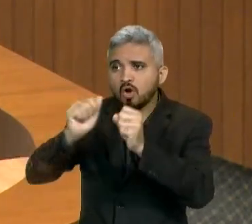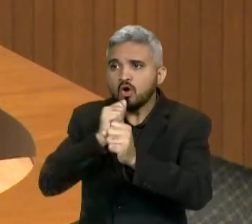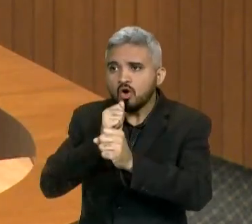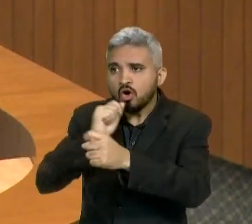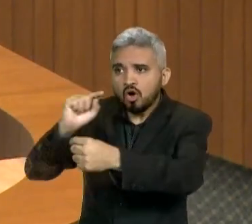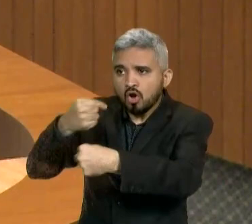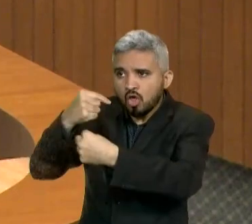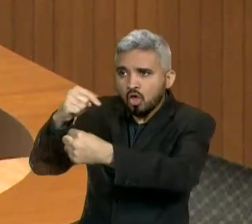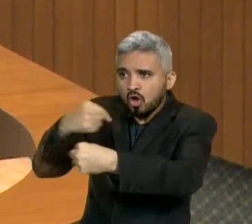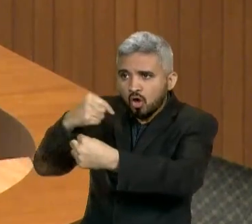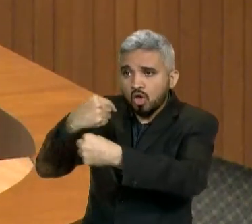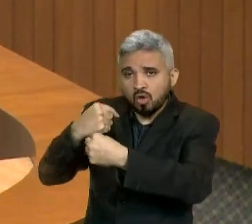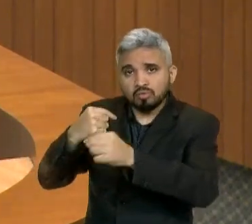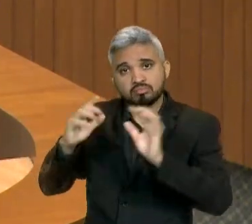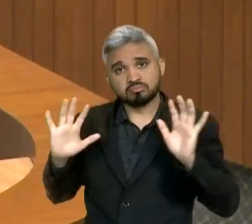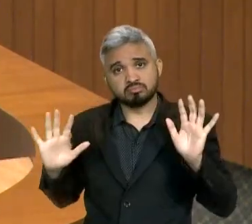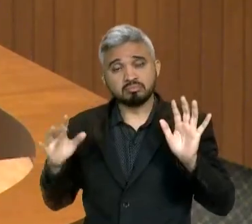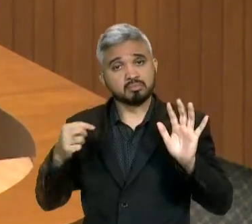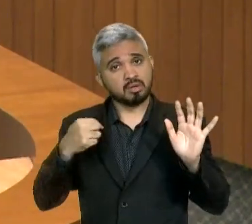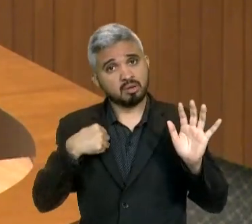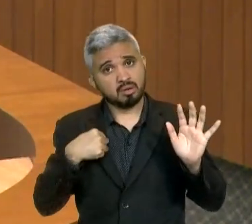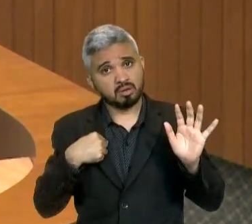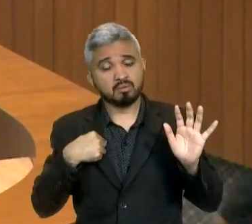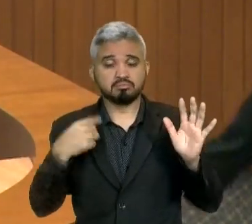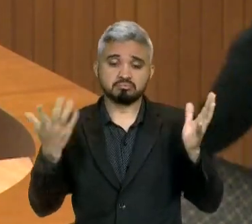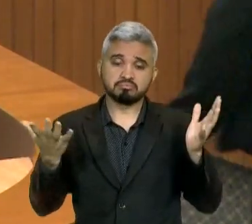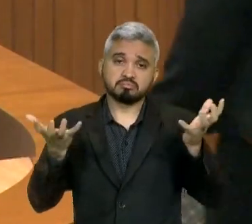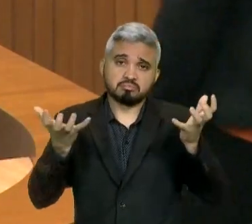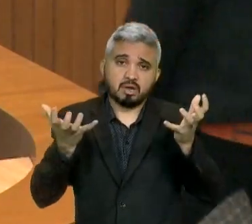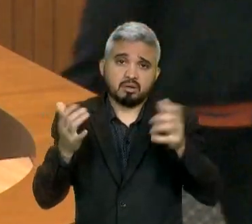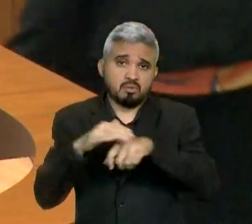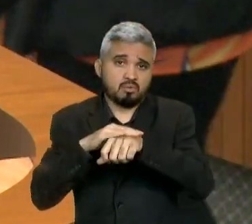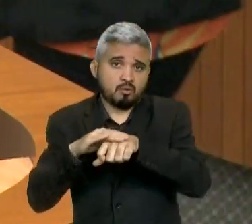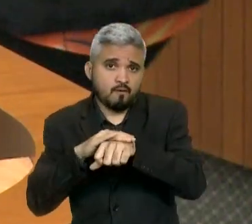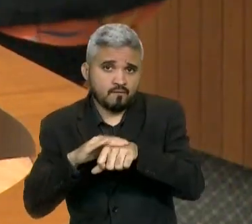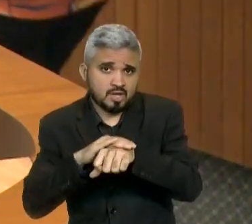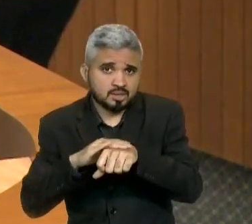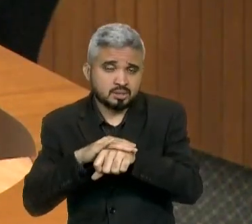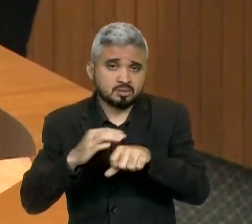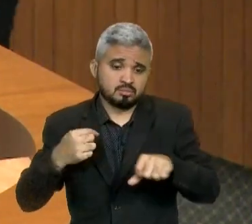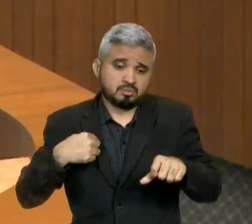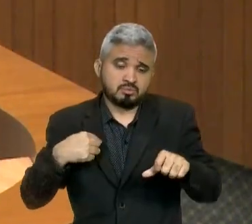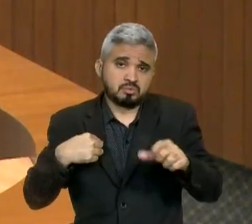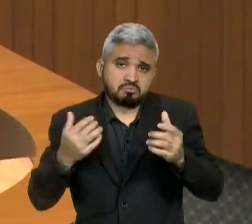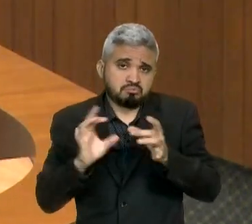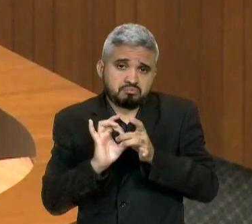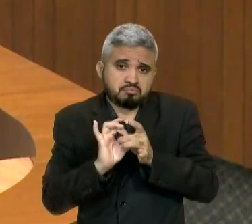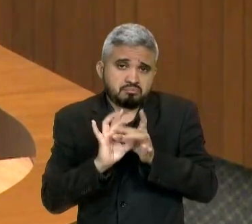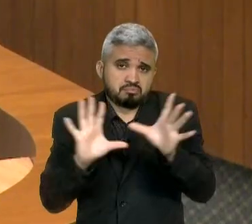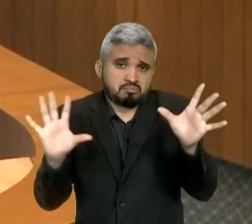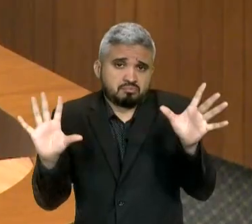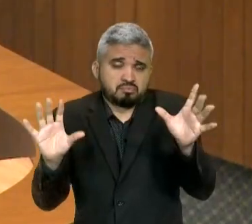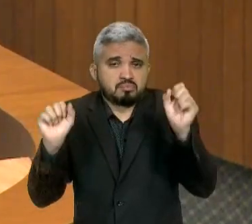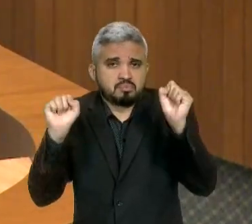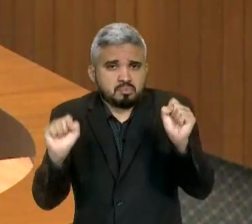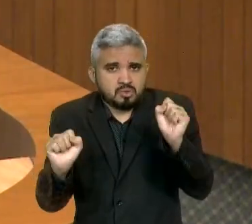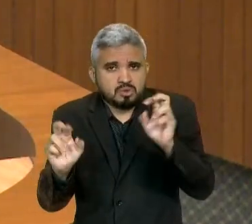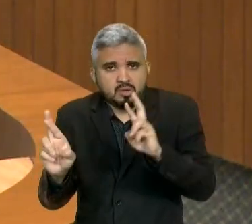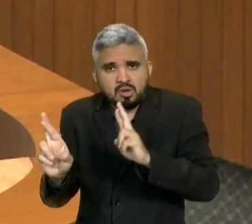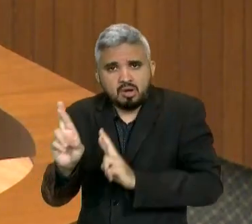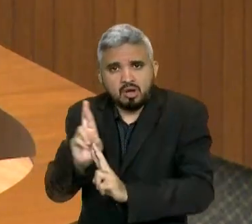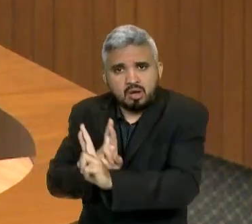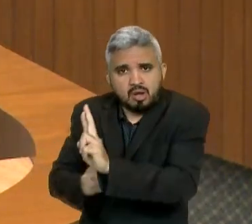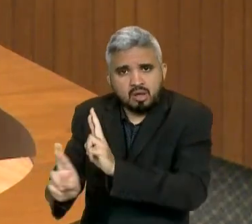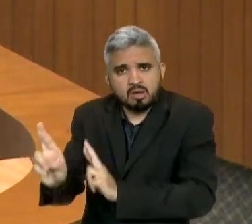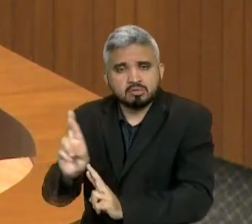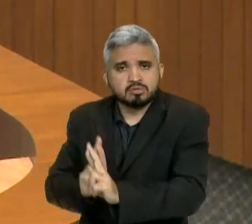aqui para dialogar, estou aqui aberto a se manter uma relação